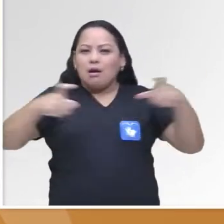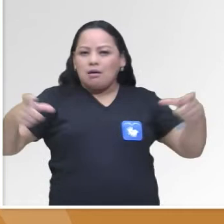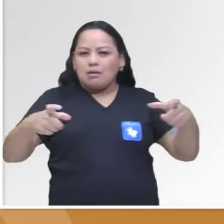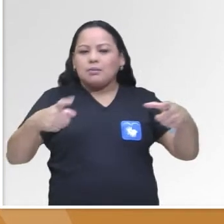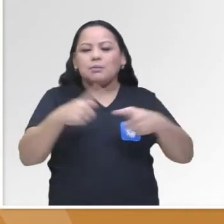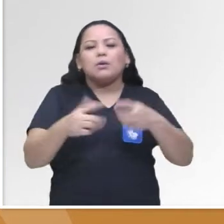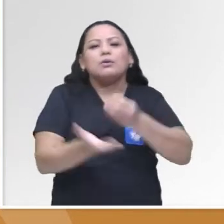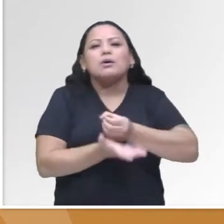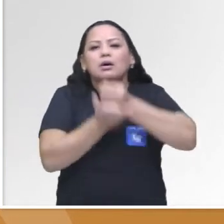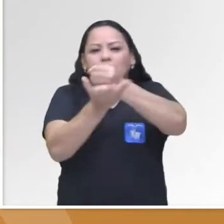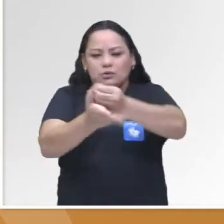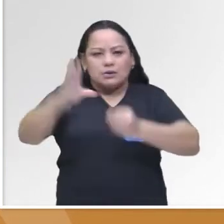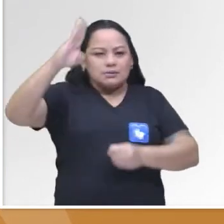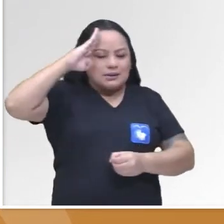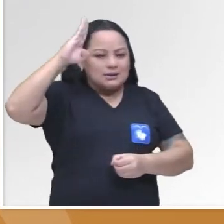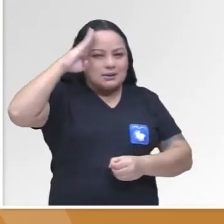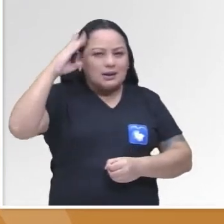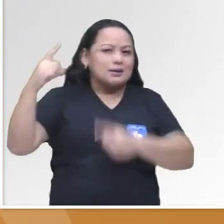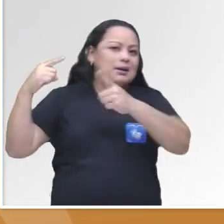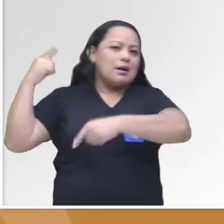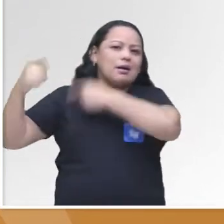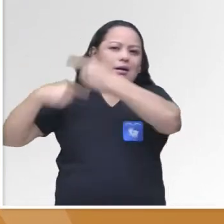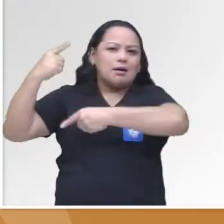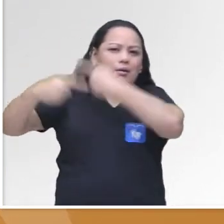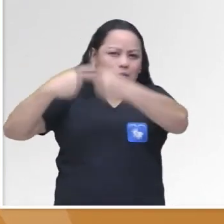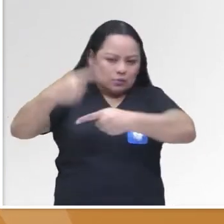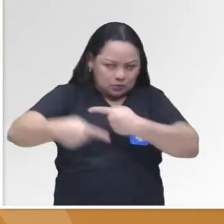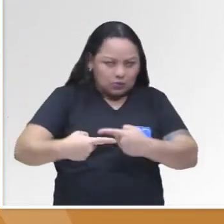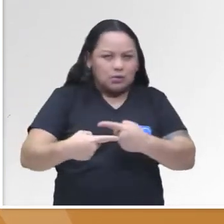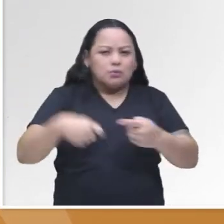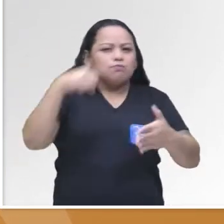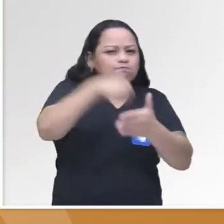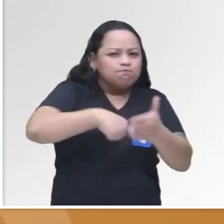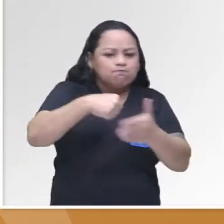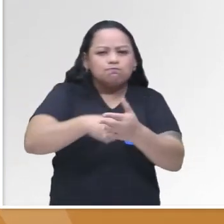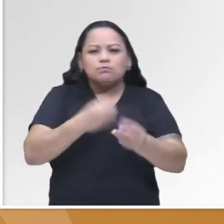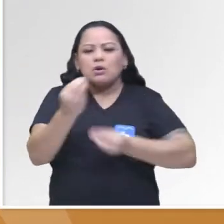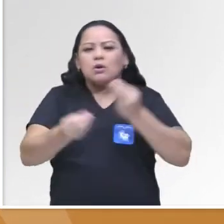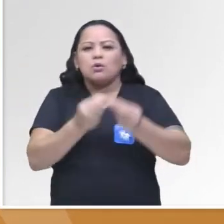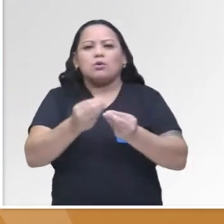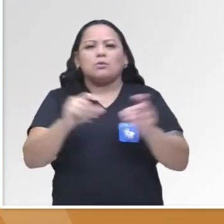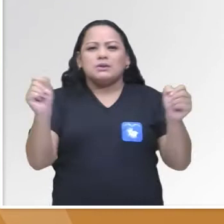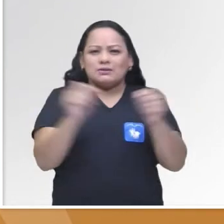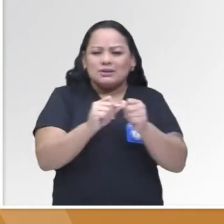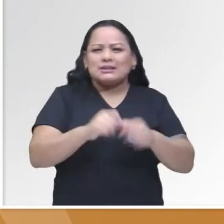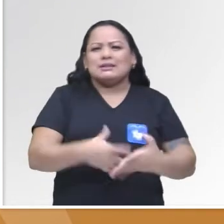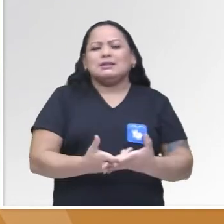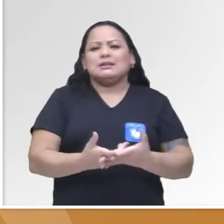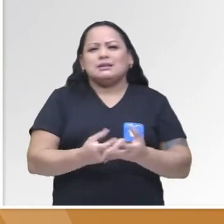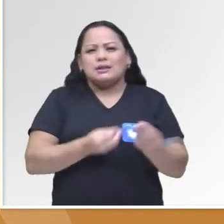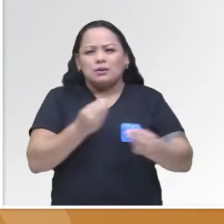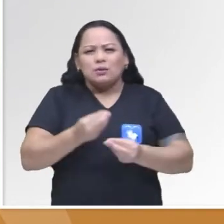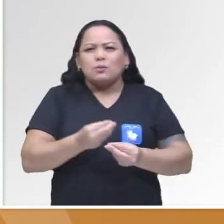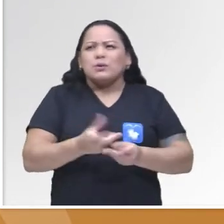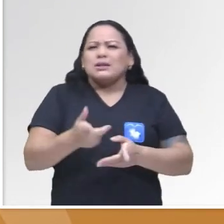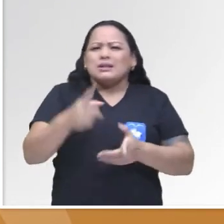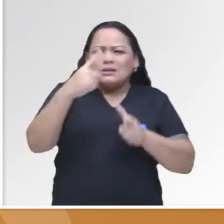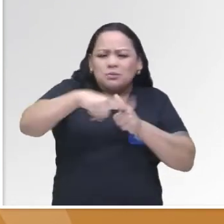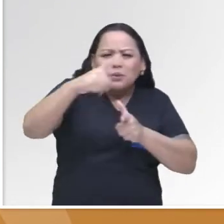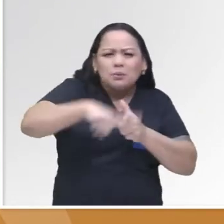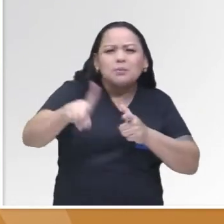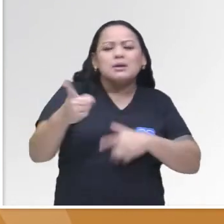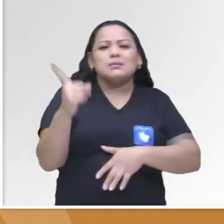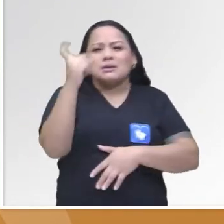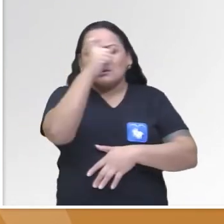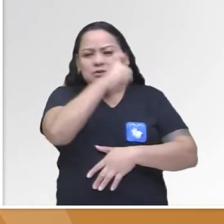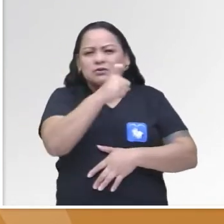apoiado pelos militares que já vinham tentando combater, tá, essas práticas abusivas, as fraudes, o voto